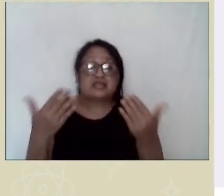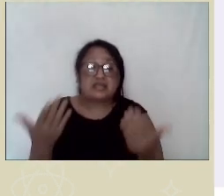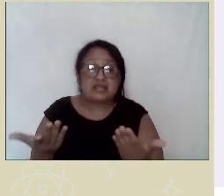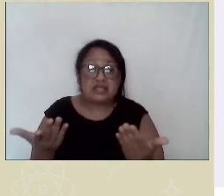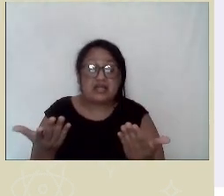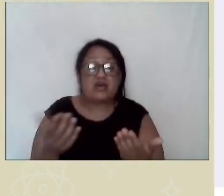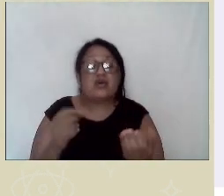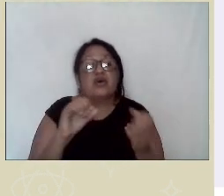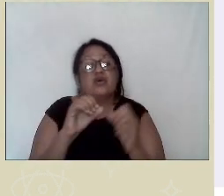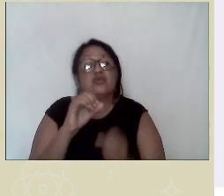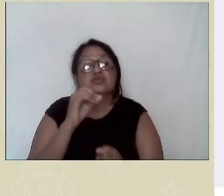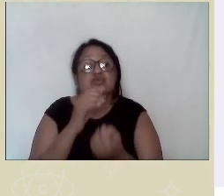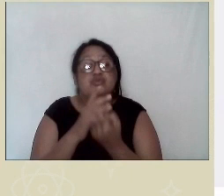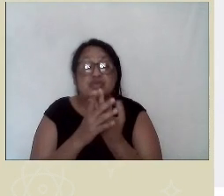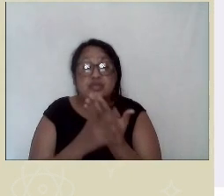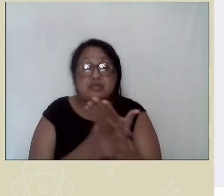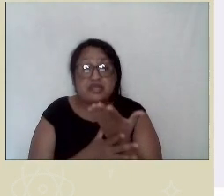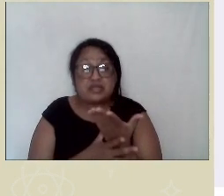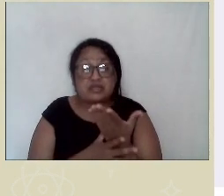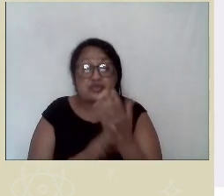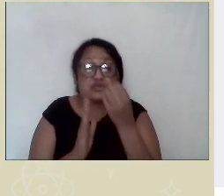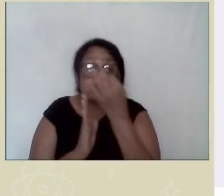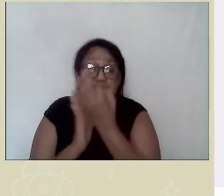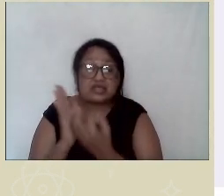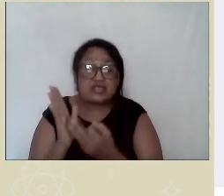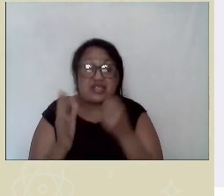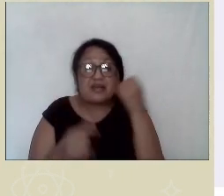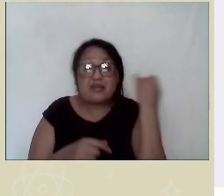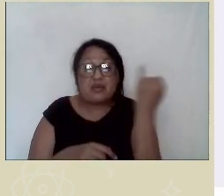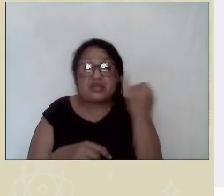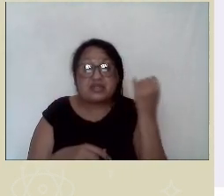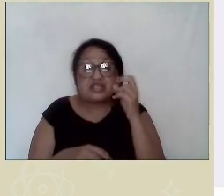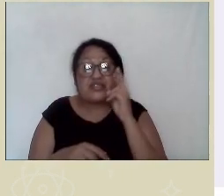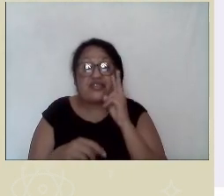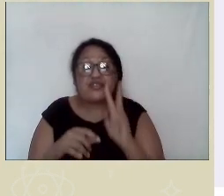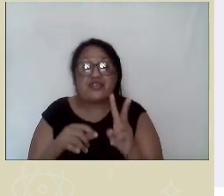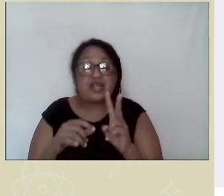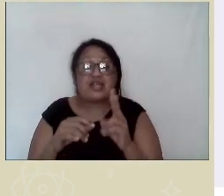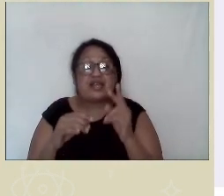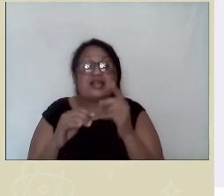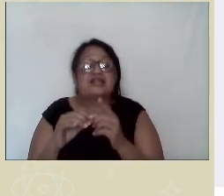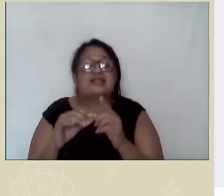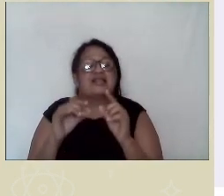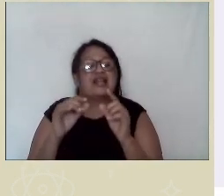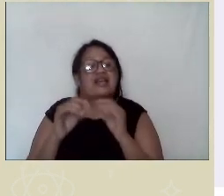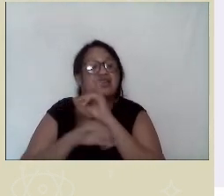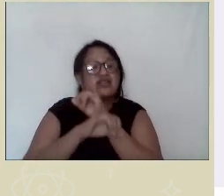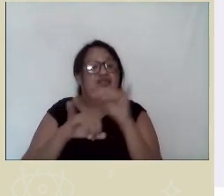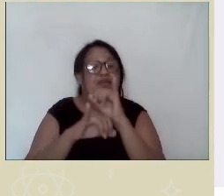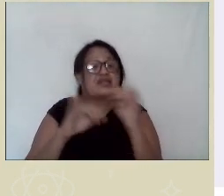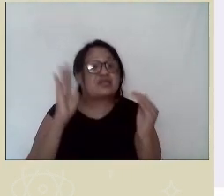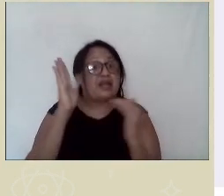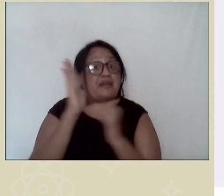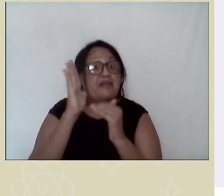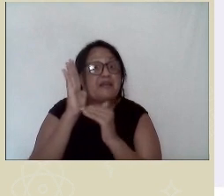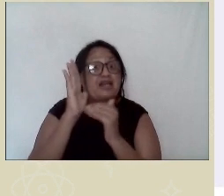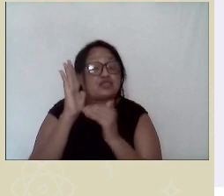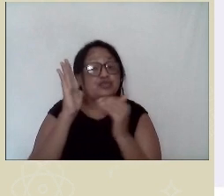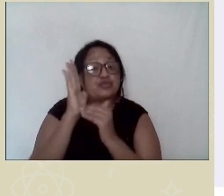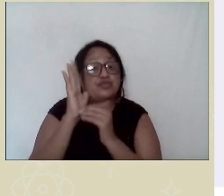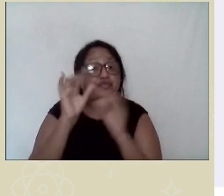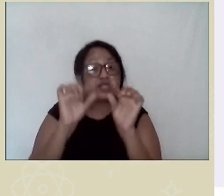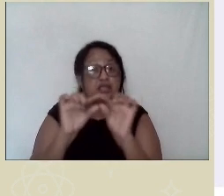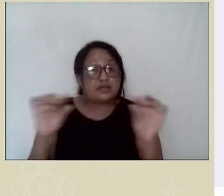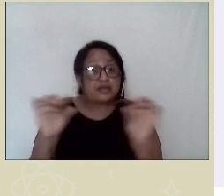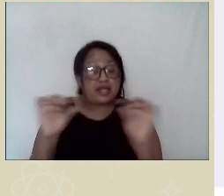origem do texto é sempre importante a gente dar uma olhada nessa informação aqui embaixo também porque não é impossível que a prova